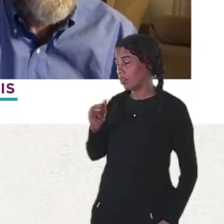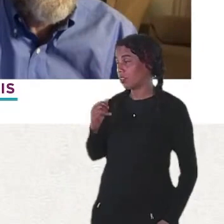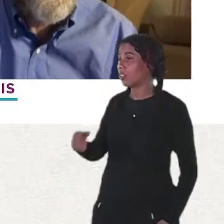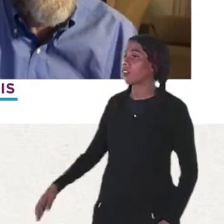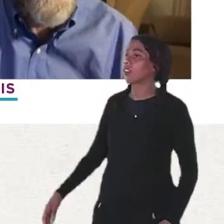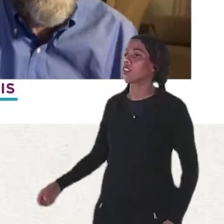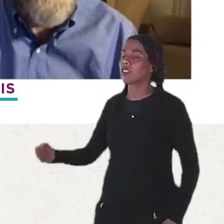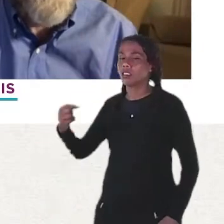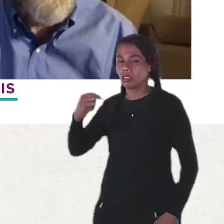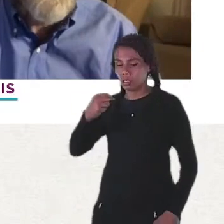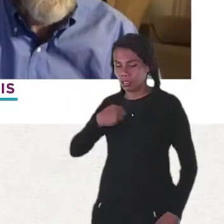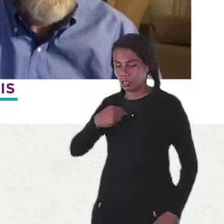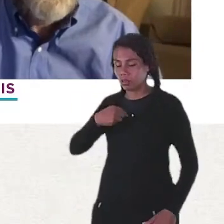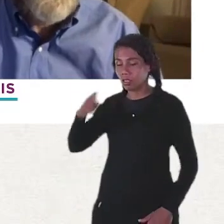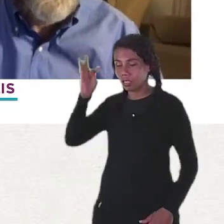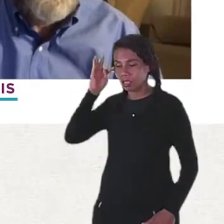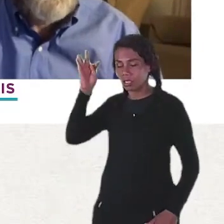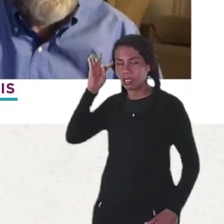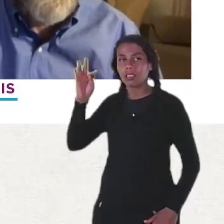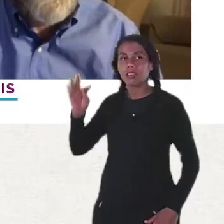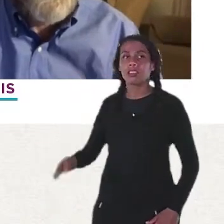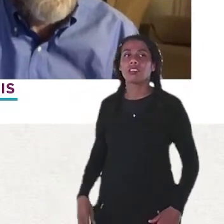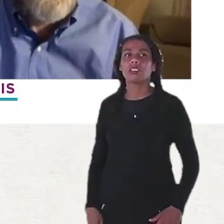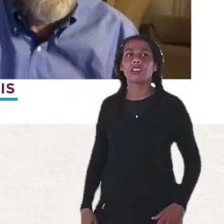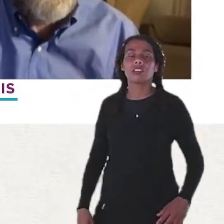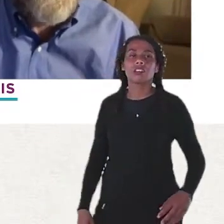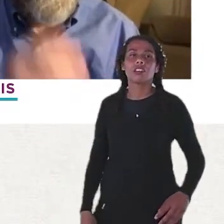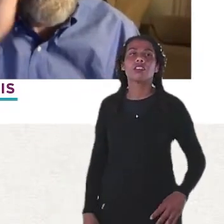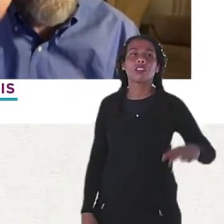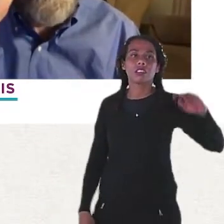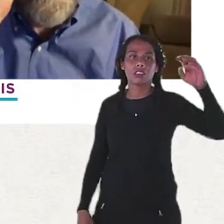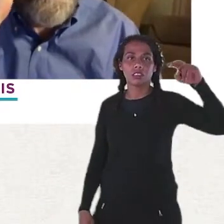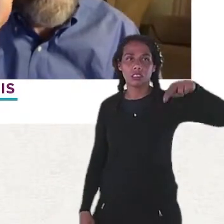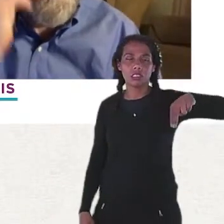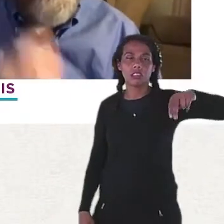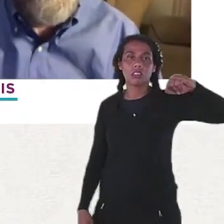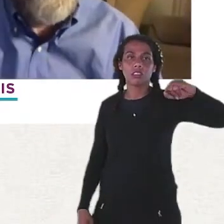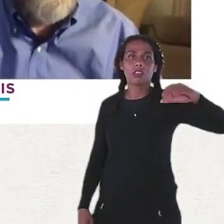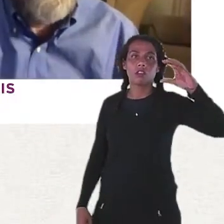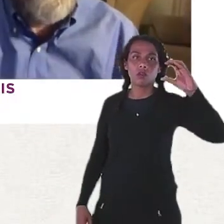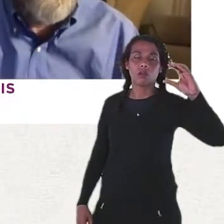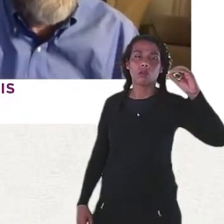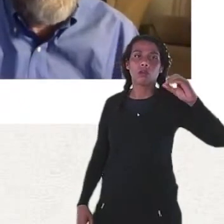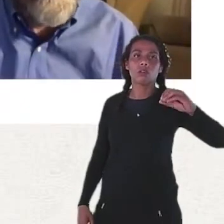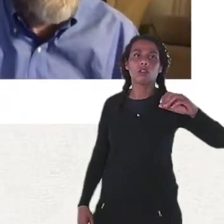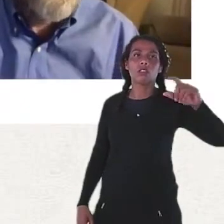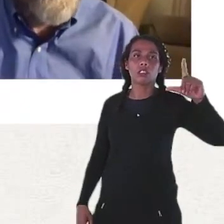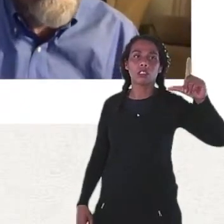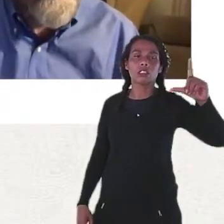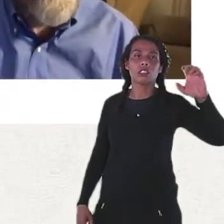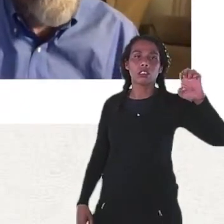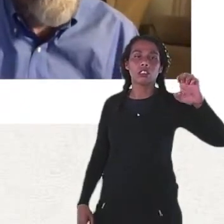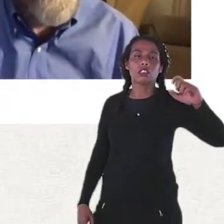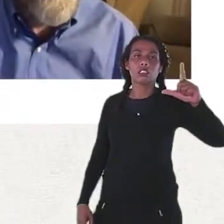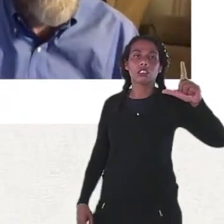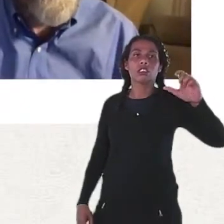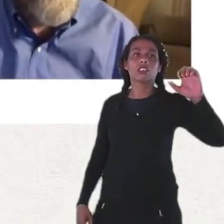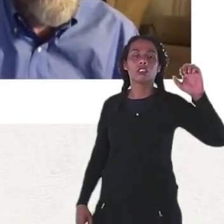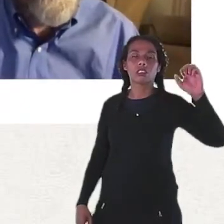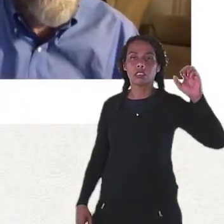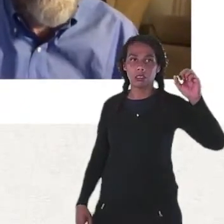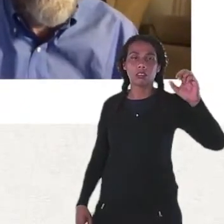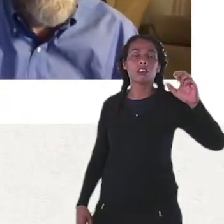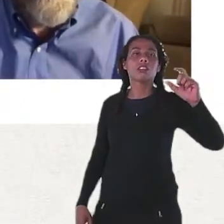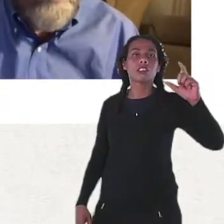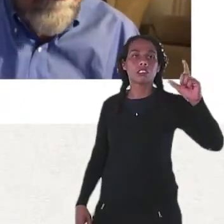nicoleliana. Opa! A teologia nicoleliana inventou para fazer esse livro, de forma absolutamente